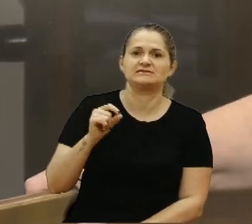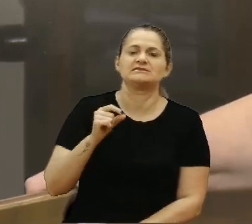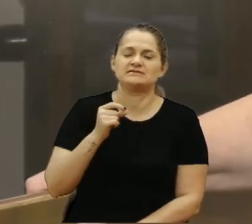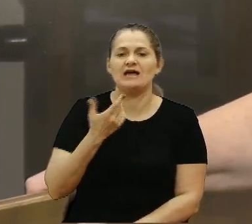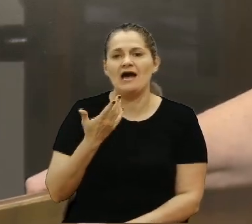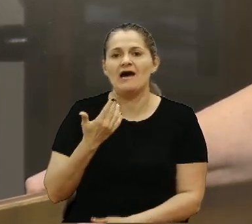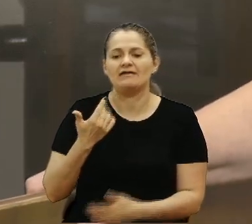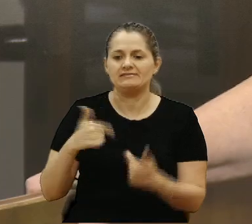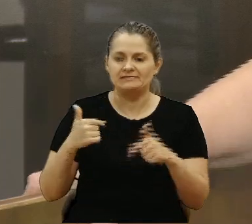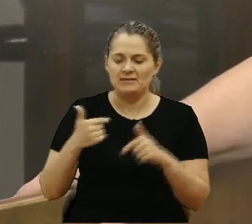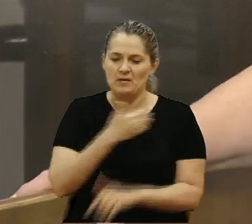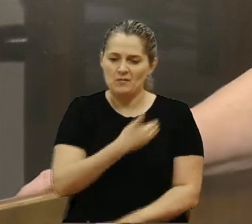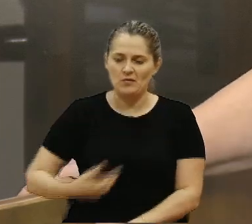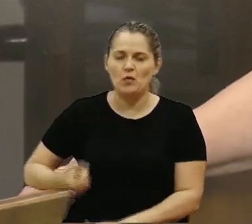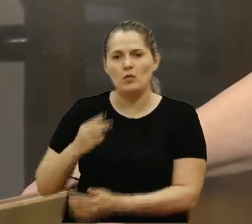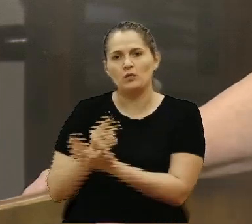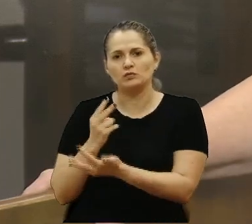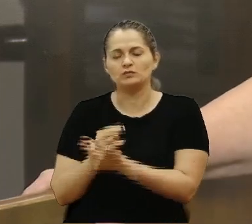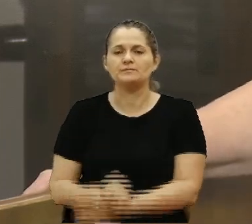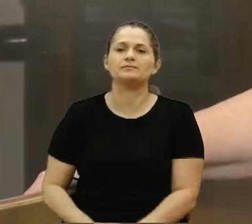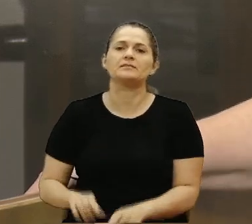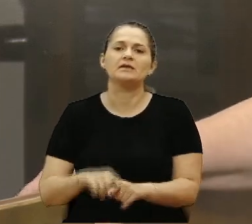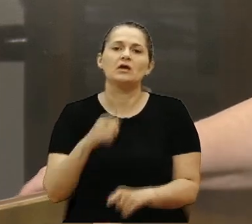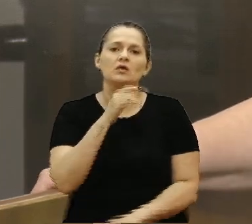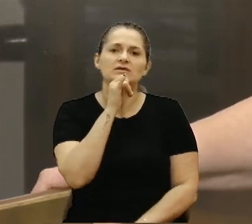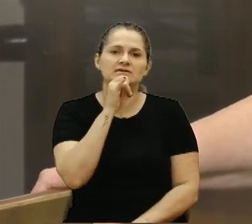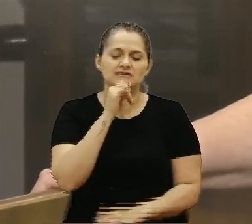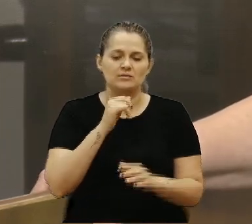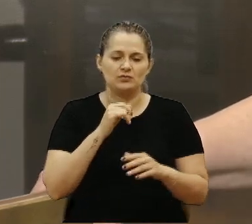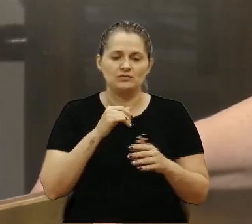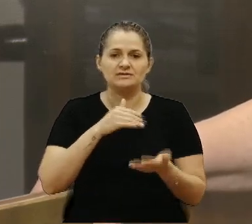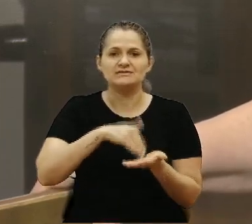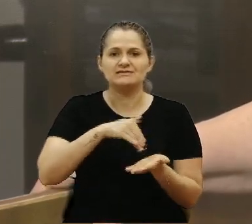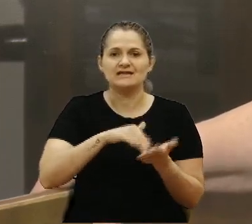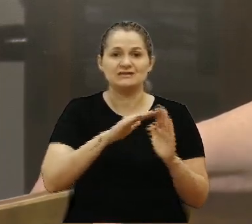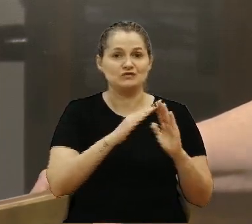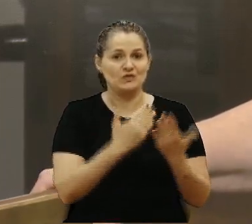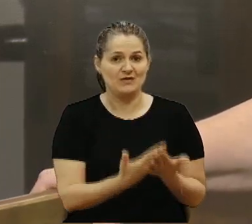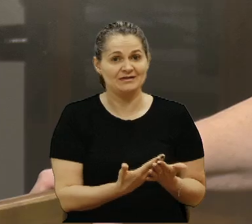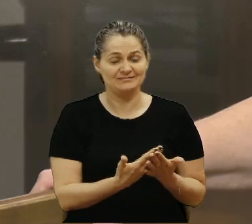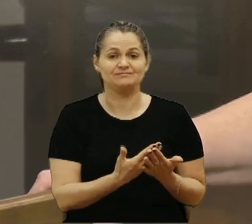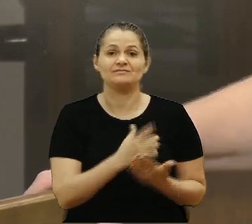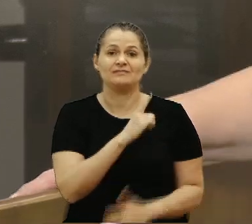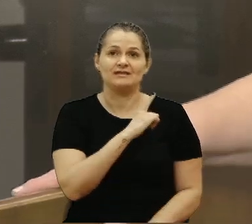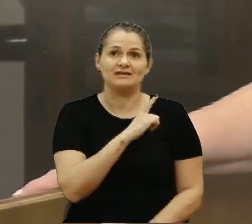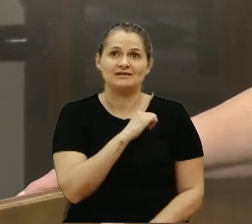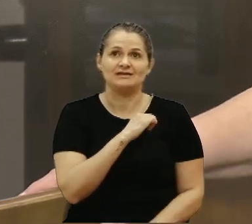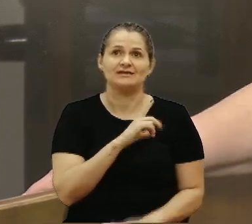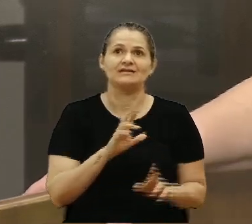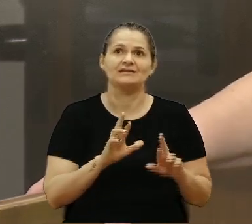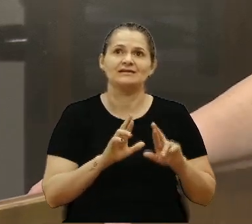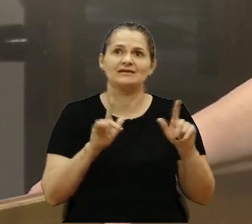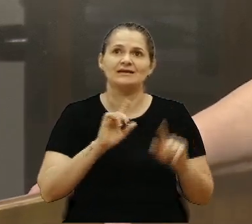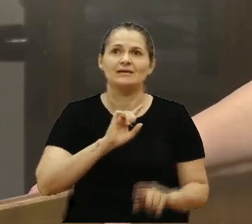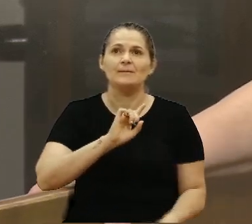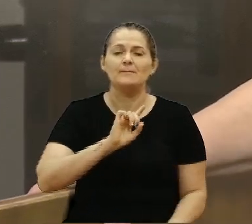ou se mantêm. Outro exemplo são os secretários de escola. Os secretários de escola têm a diferença é R$